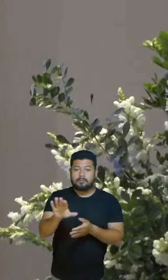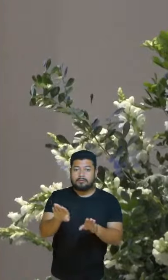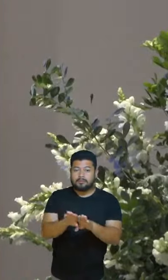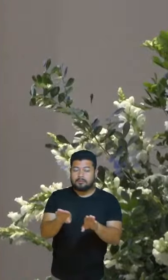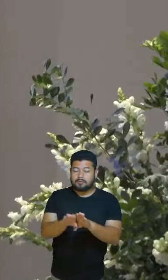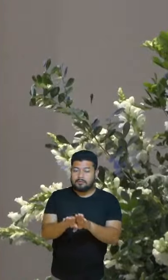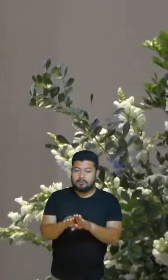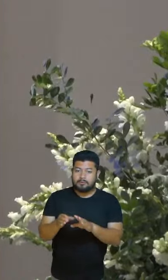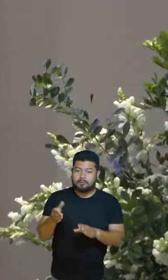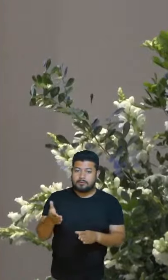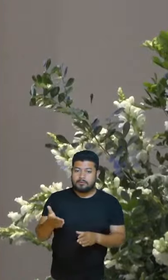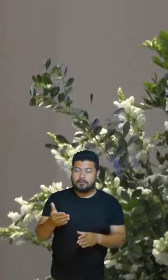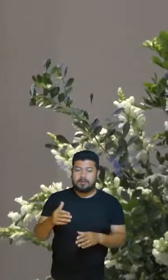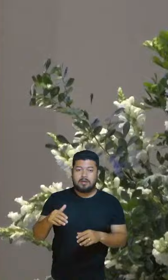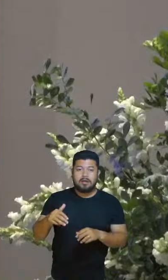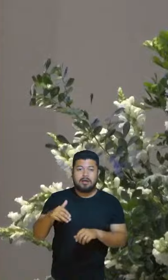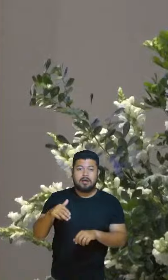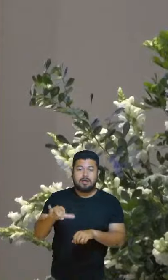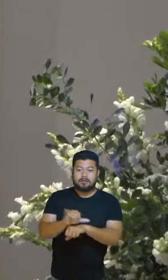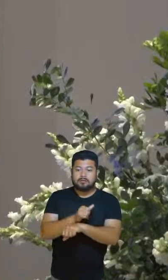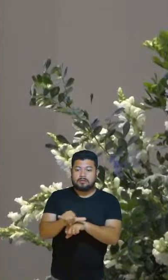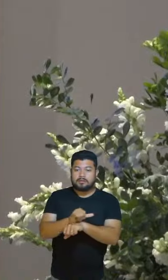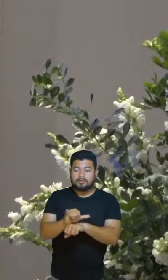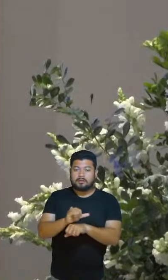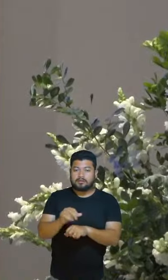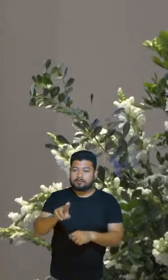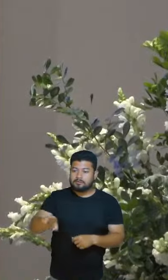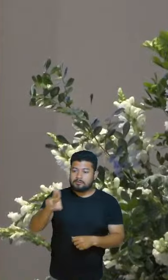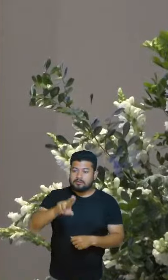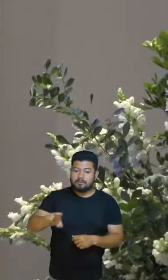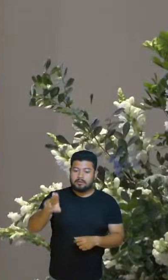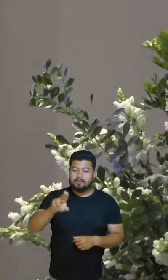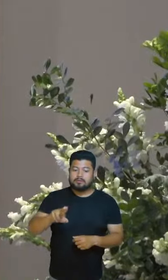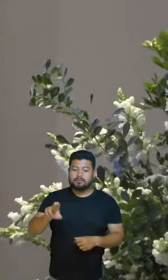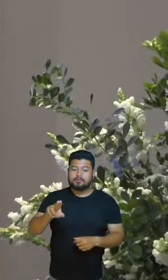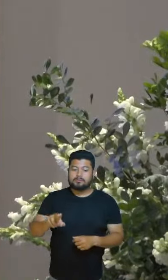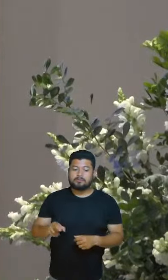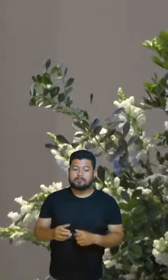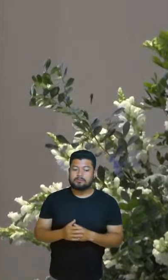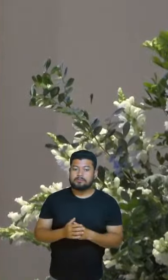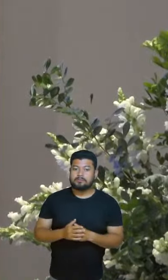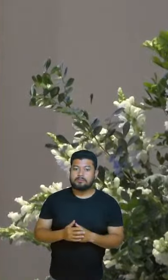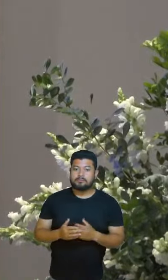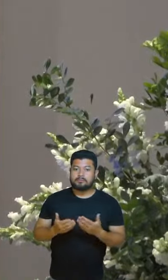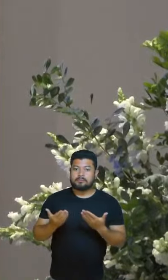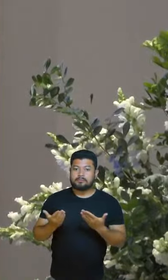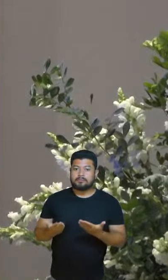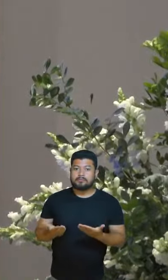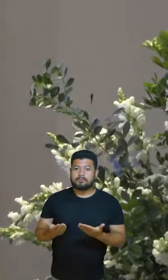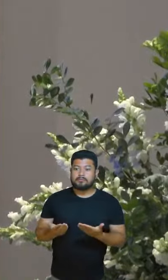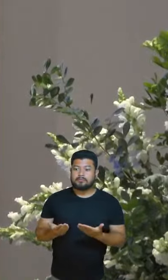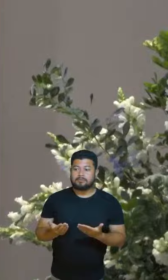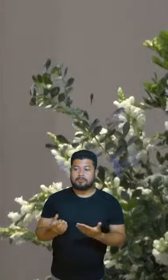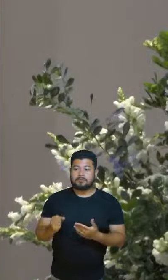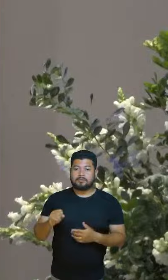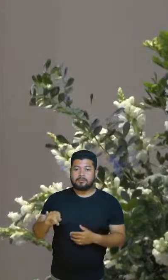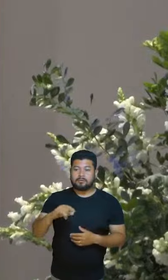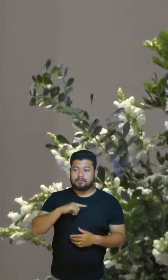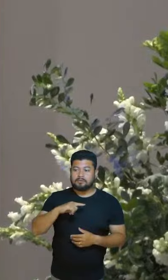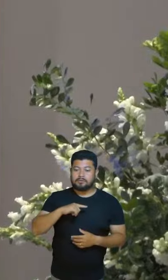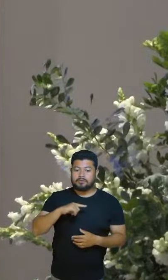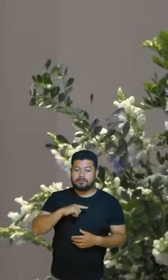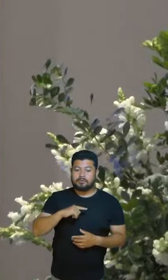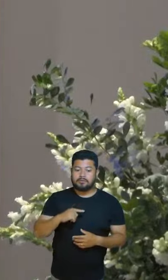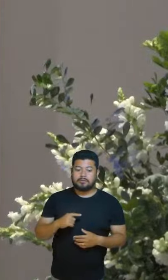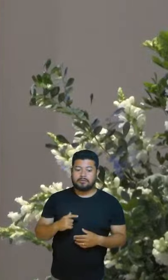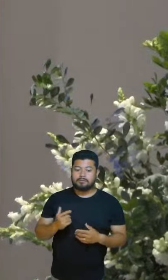verifiquem se aquele método efetivamente é científico se ele efetivamente conduz aquela conclusão e se